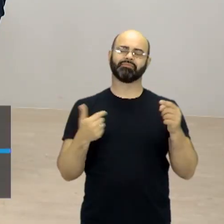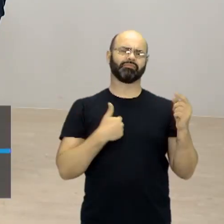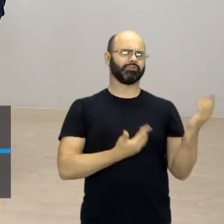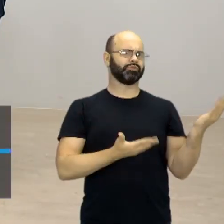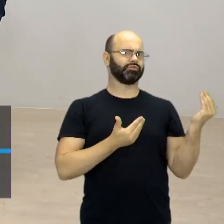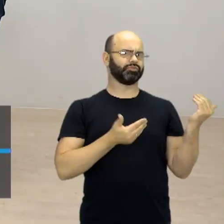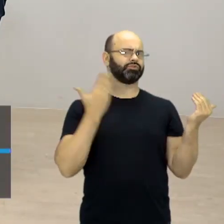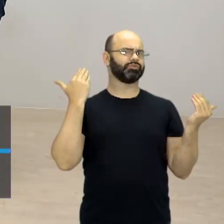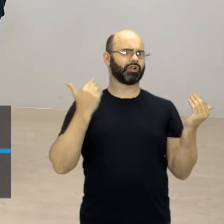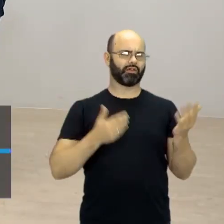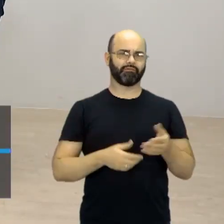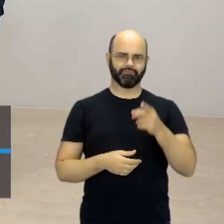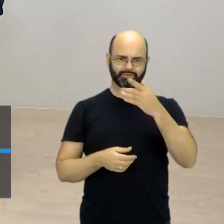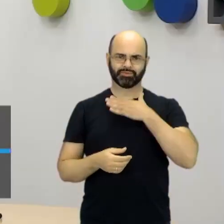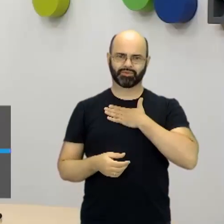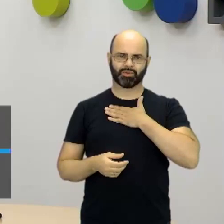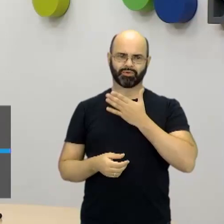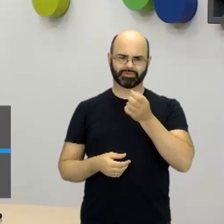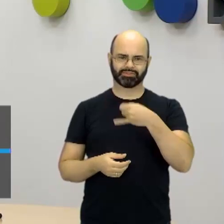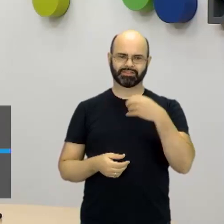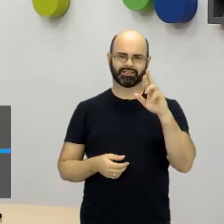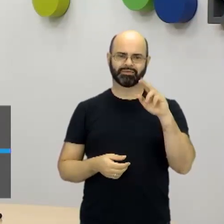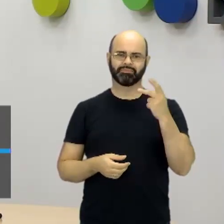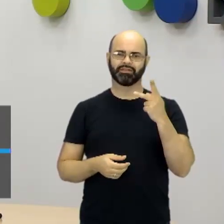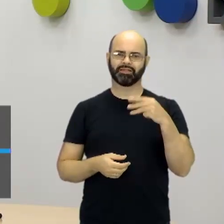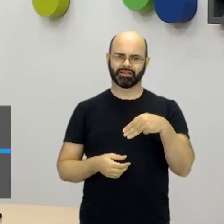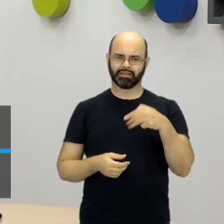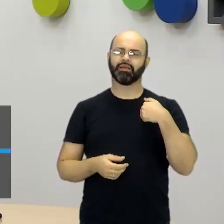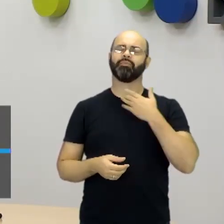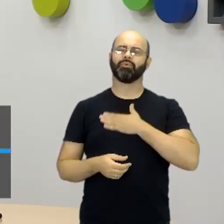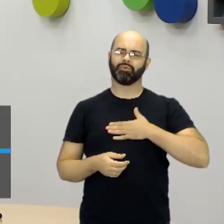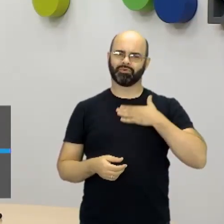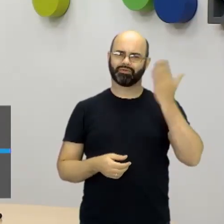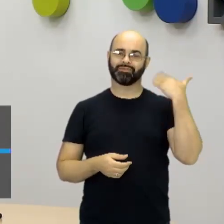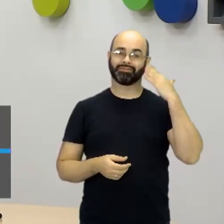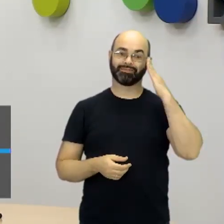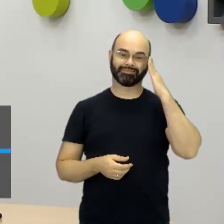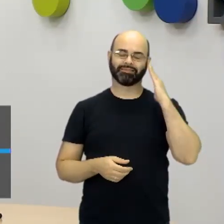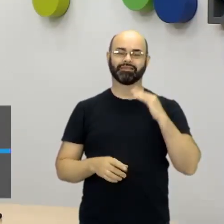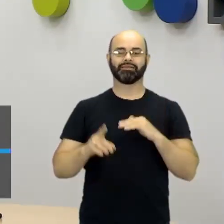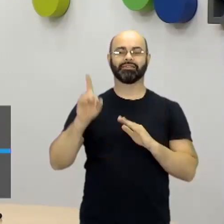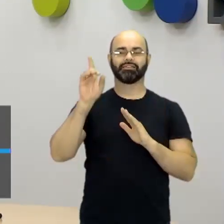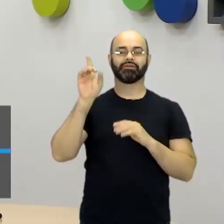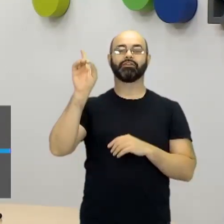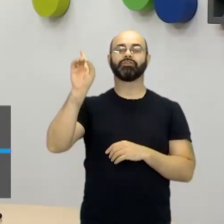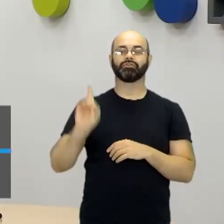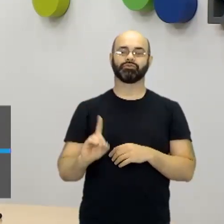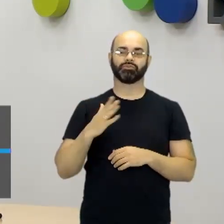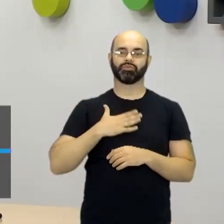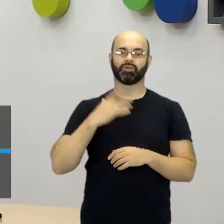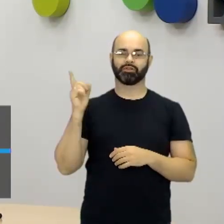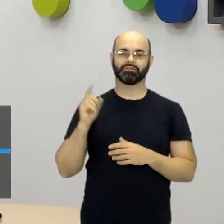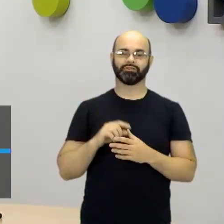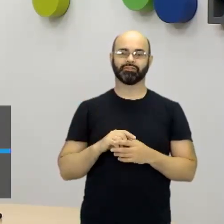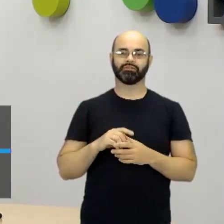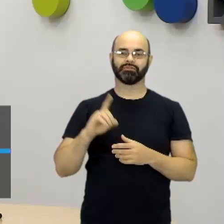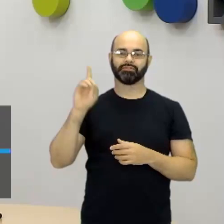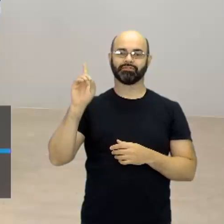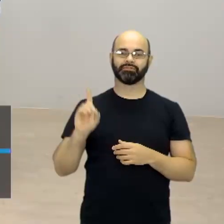jovem naquela época tá curtindo para RPM O diretor não gosta não gosta de